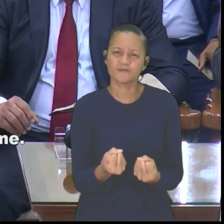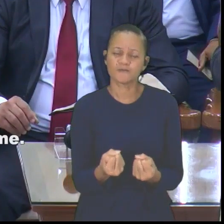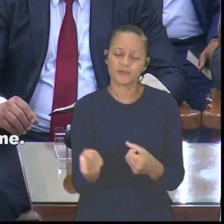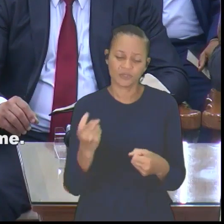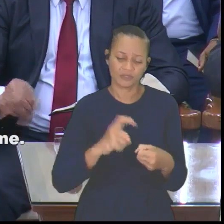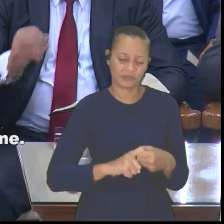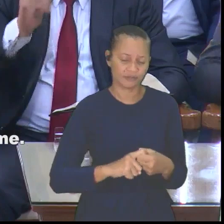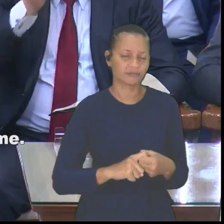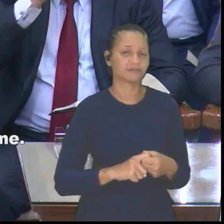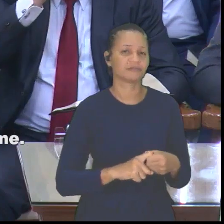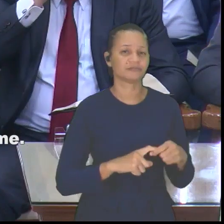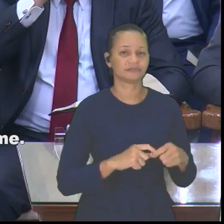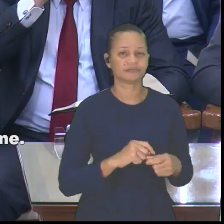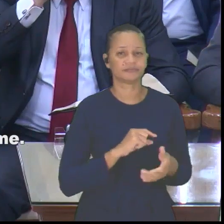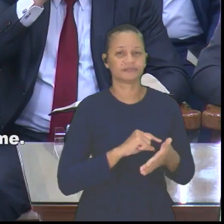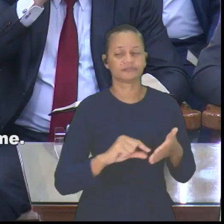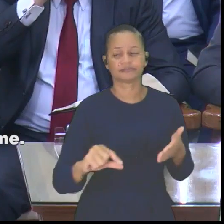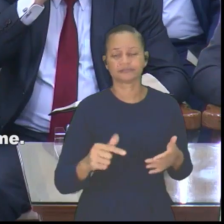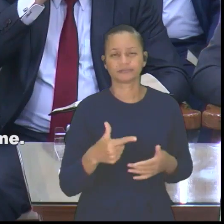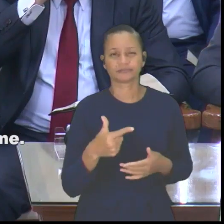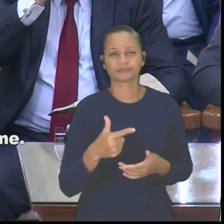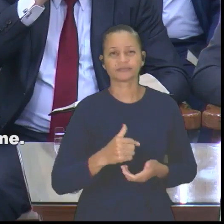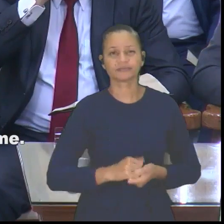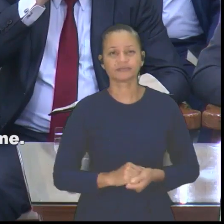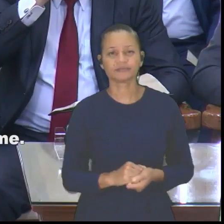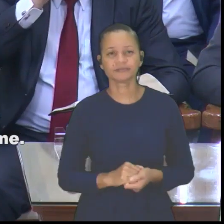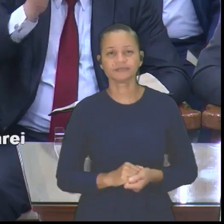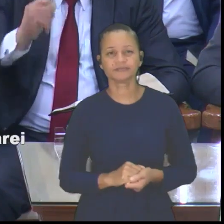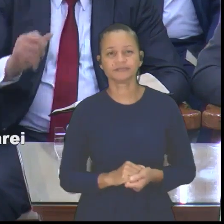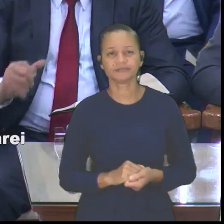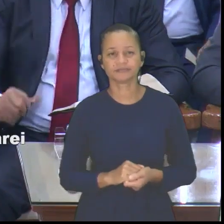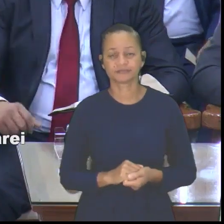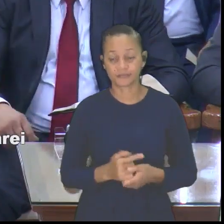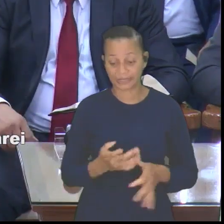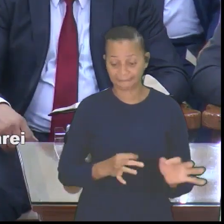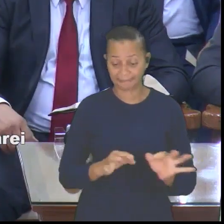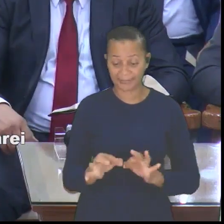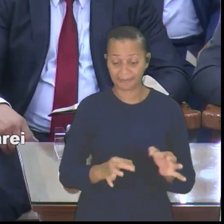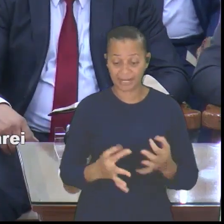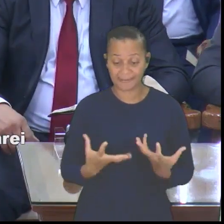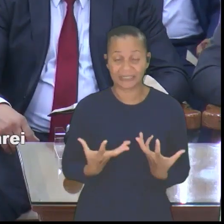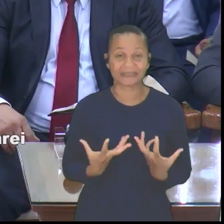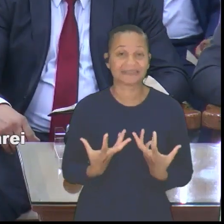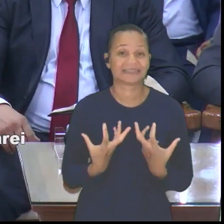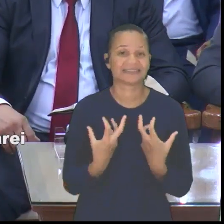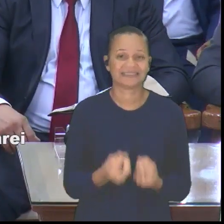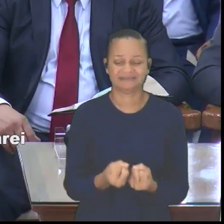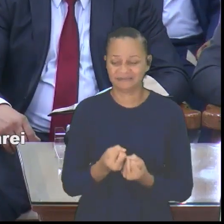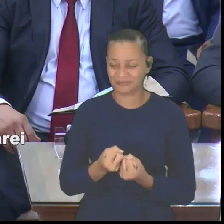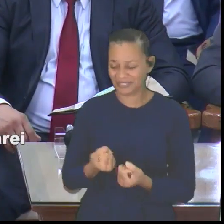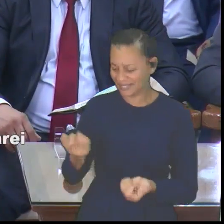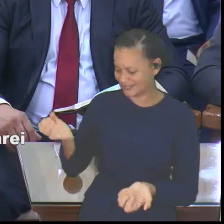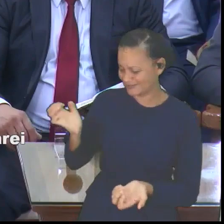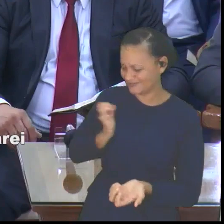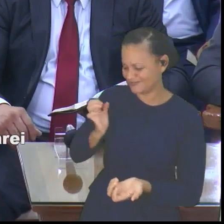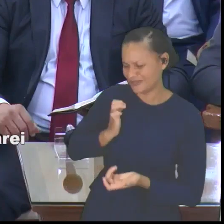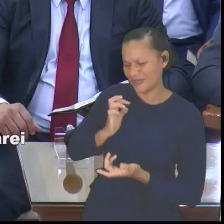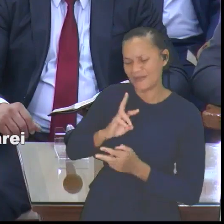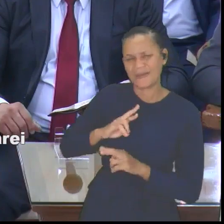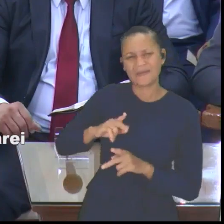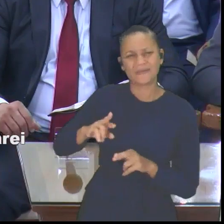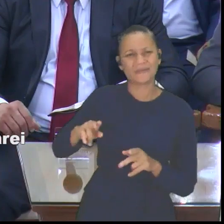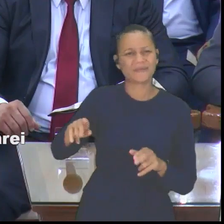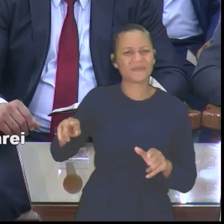Volta ao 2. Se prepare para tomar posse de quê? Das riquezas. É a próxima